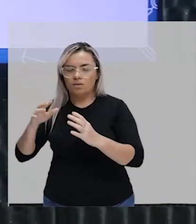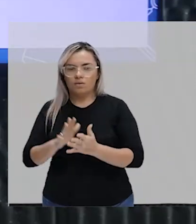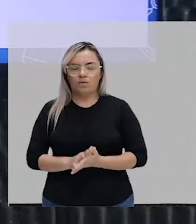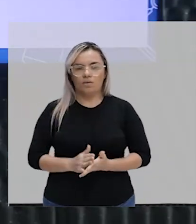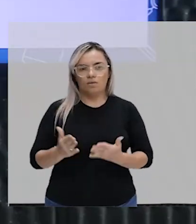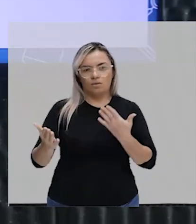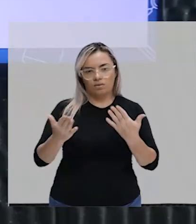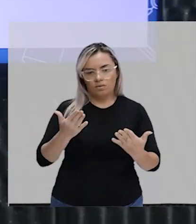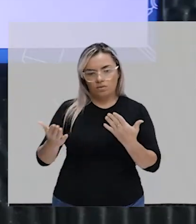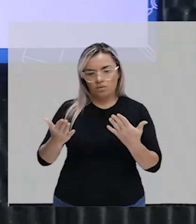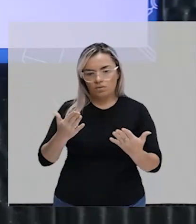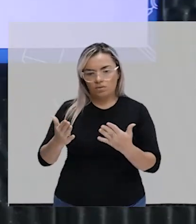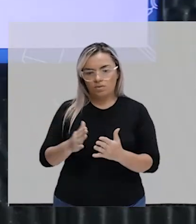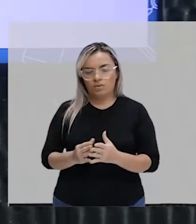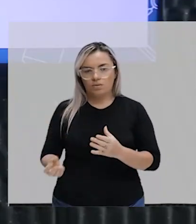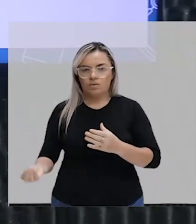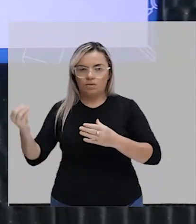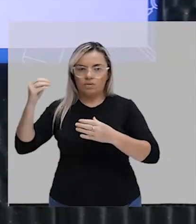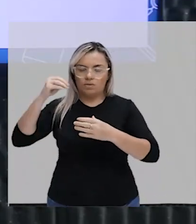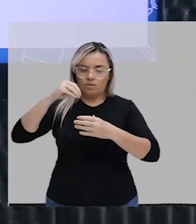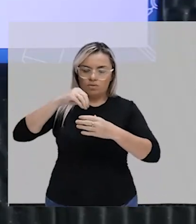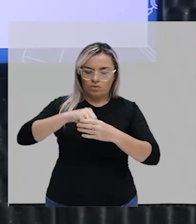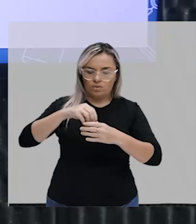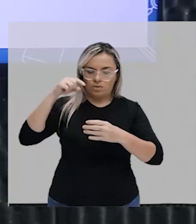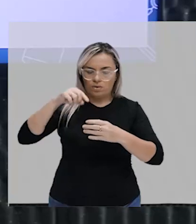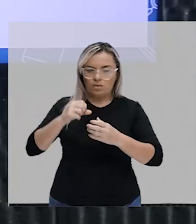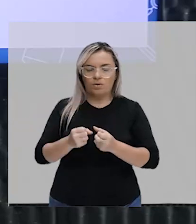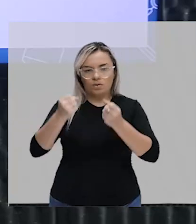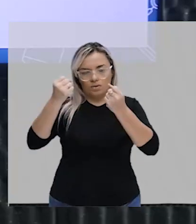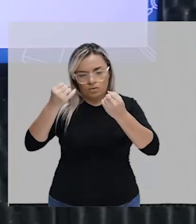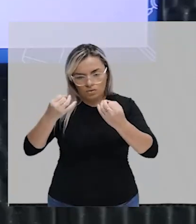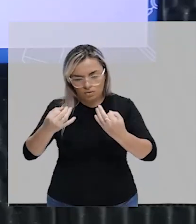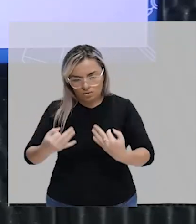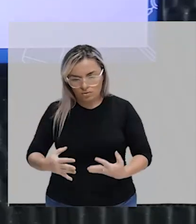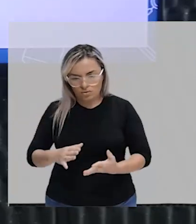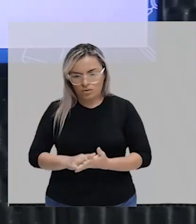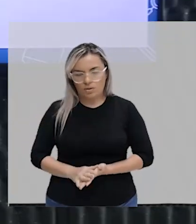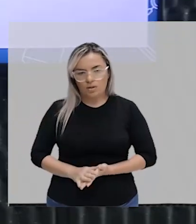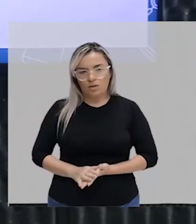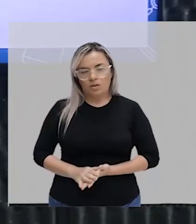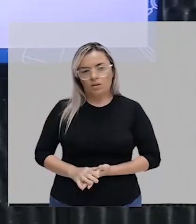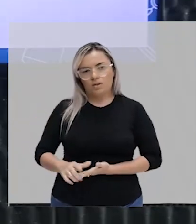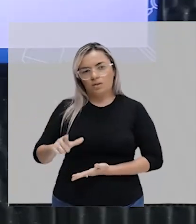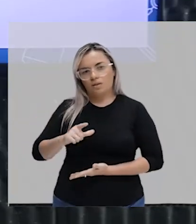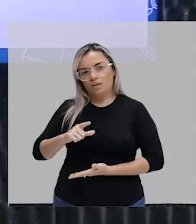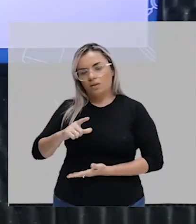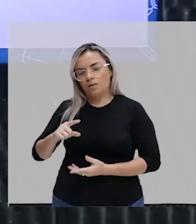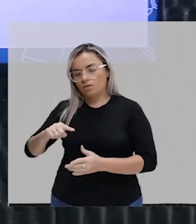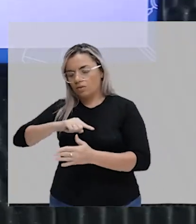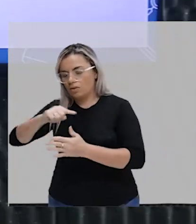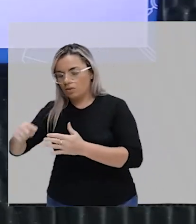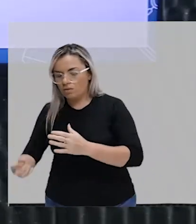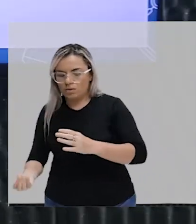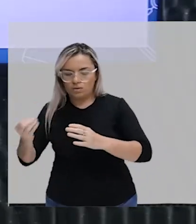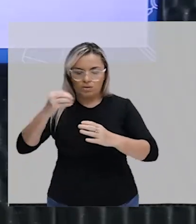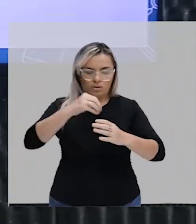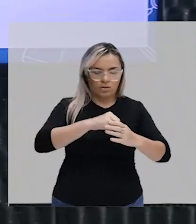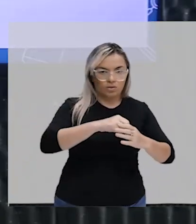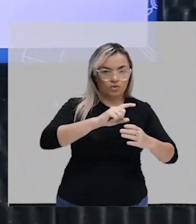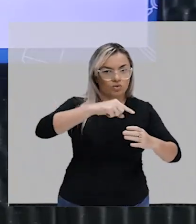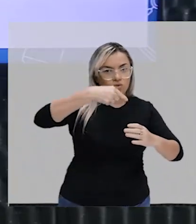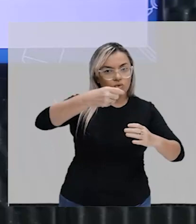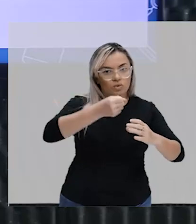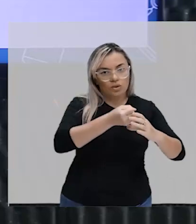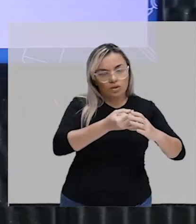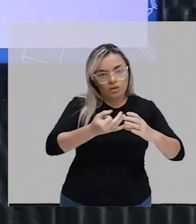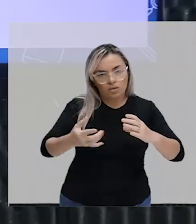relação de inclusão me diz que um conjunto está ou não dentro de outro conjunto. E,